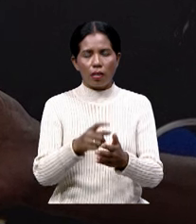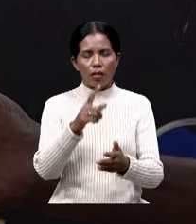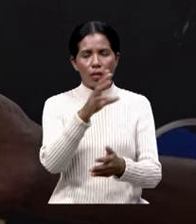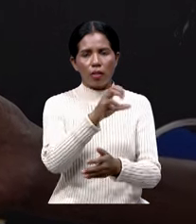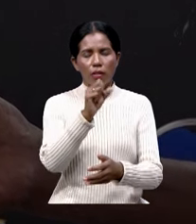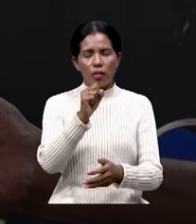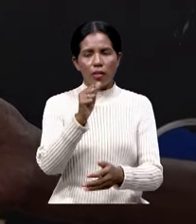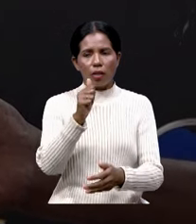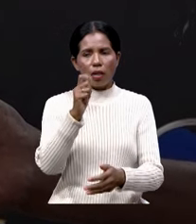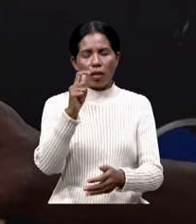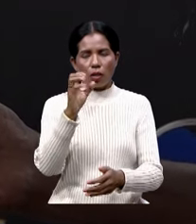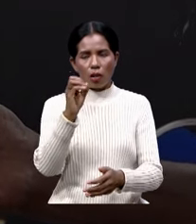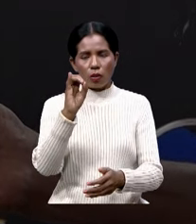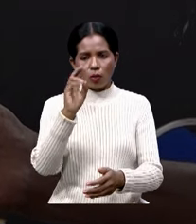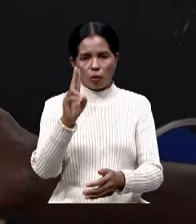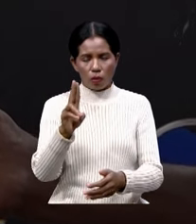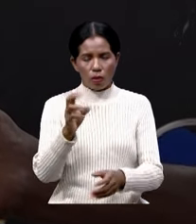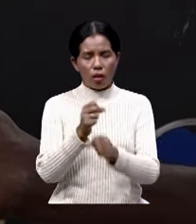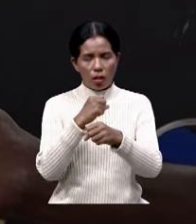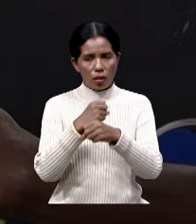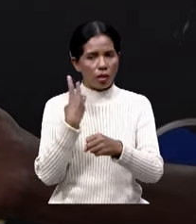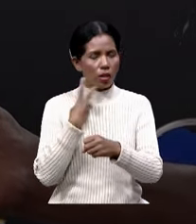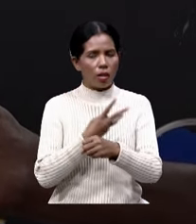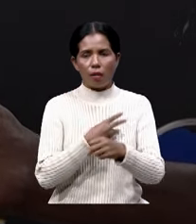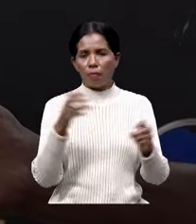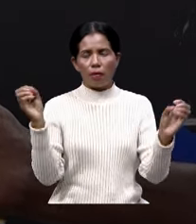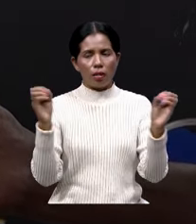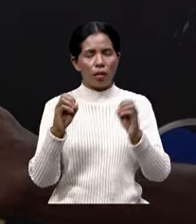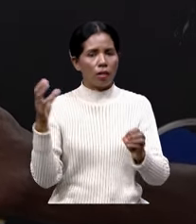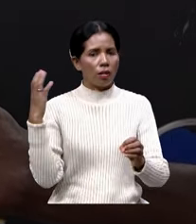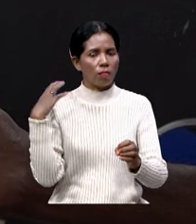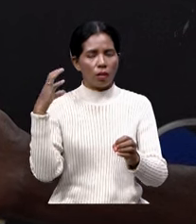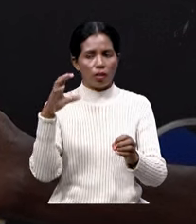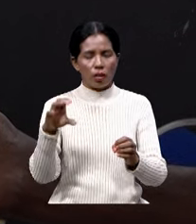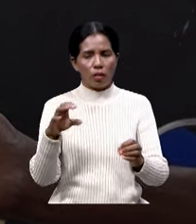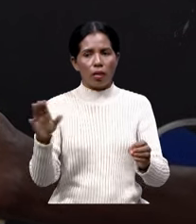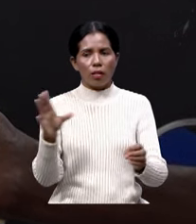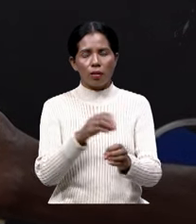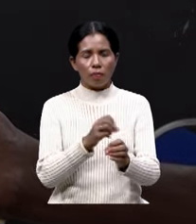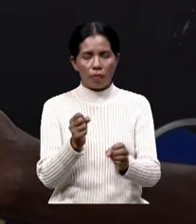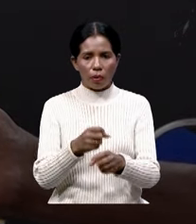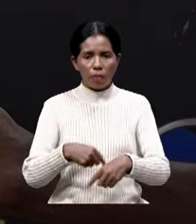organização, alau. Tanto a mim, lá autoridade completamente,